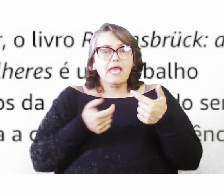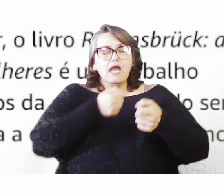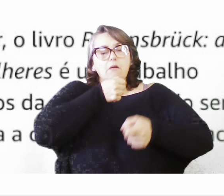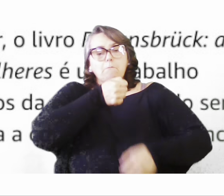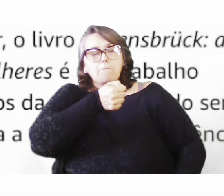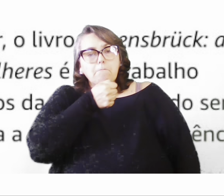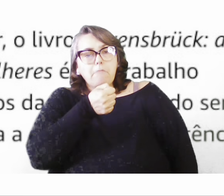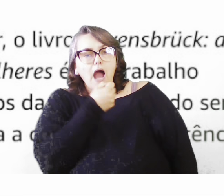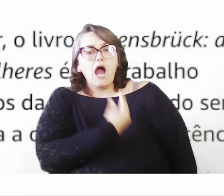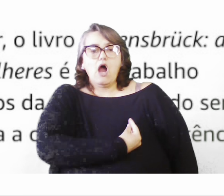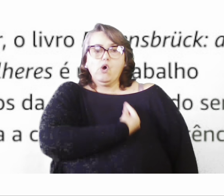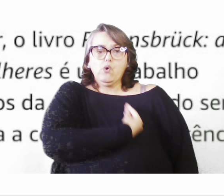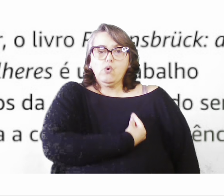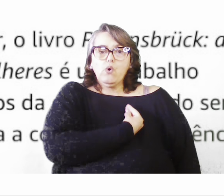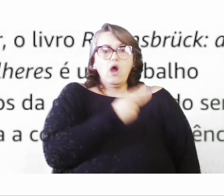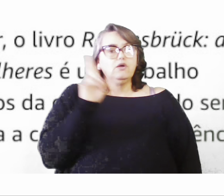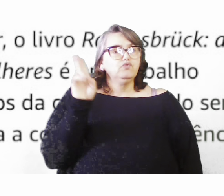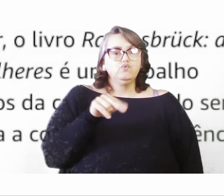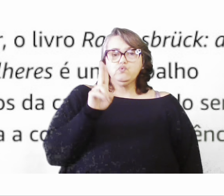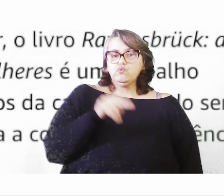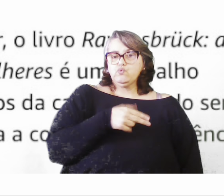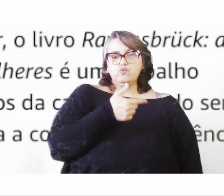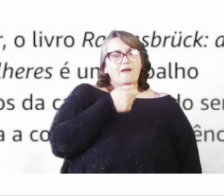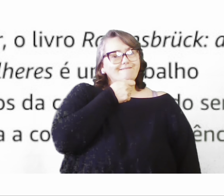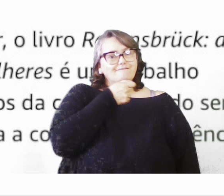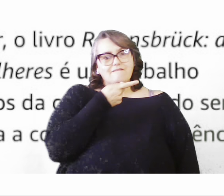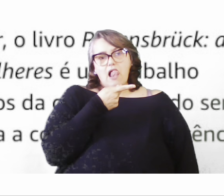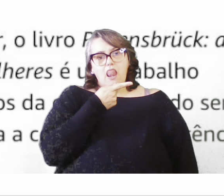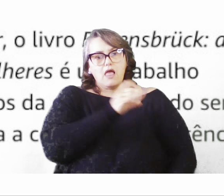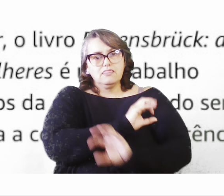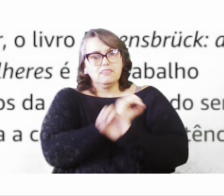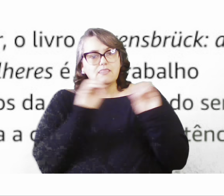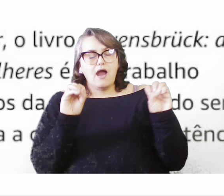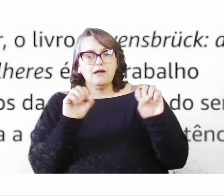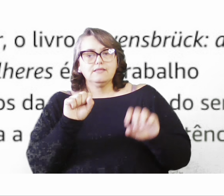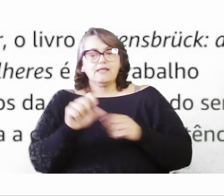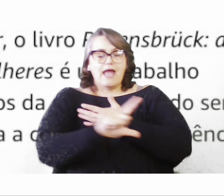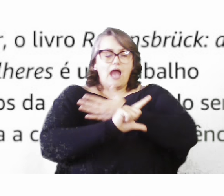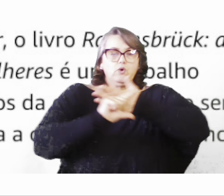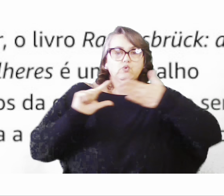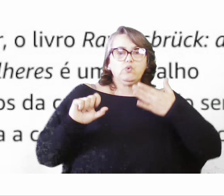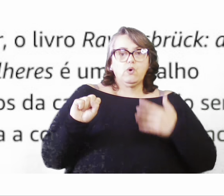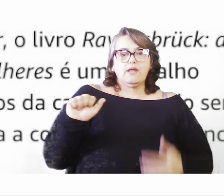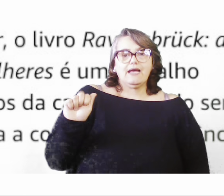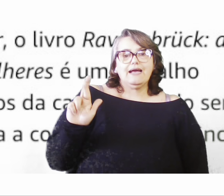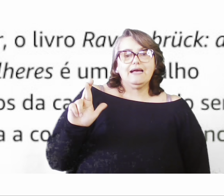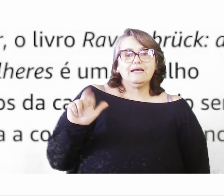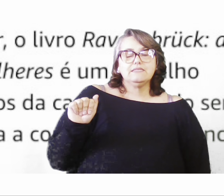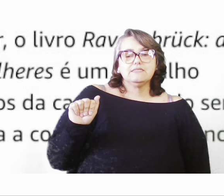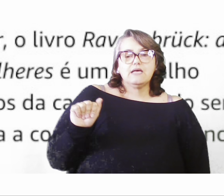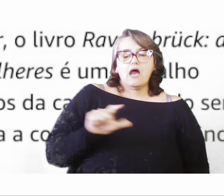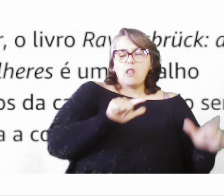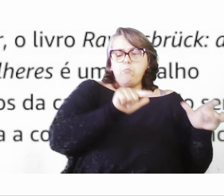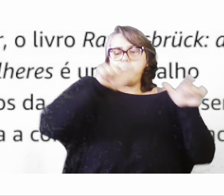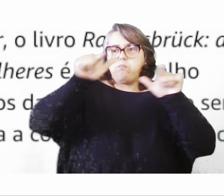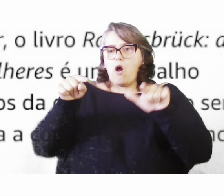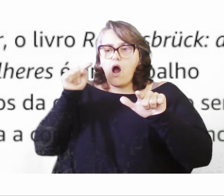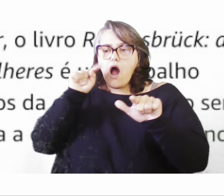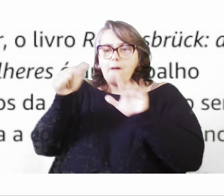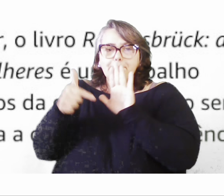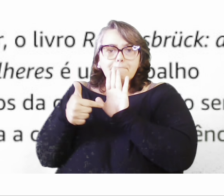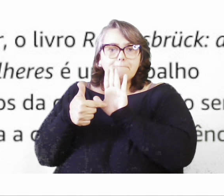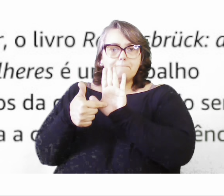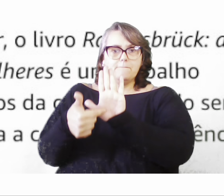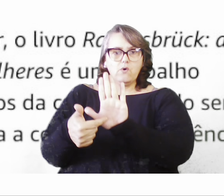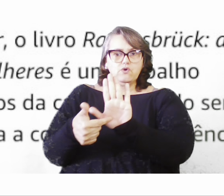Fria e entrevistas com sobreviventes que nunca antes haviam falado, Sarah Welme foi ao coração do